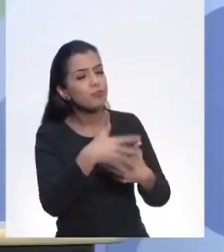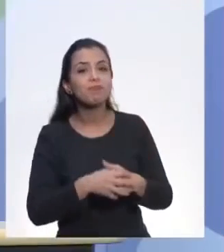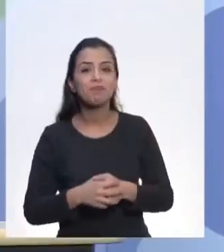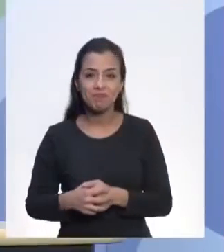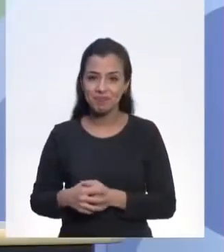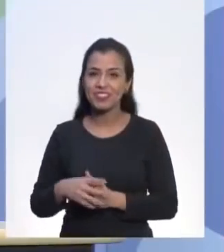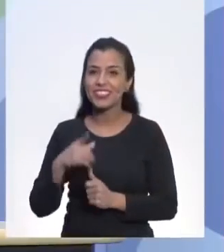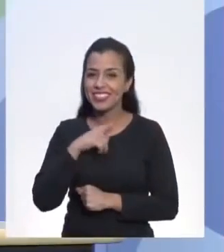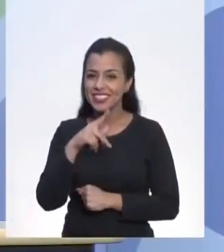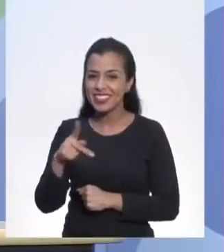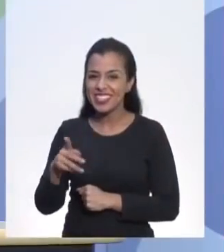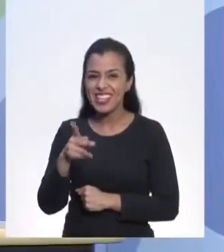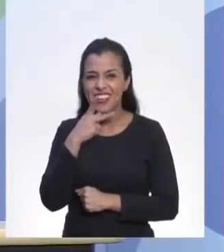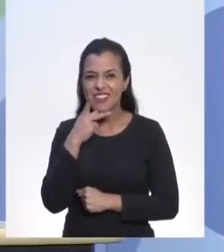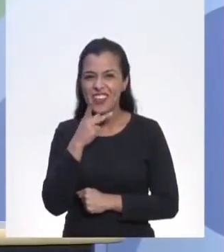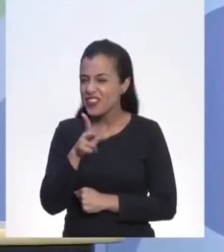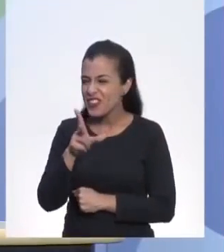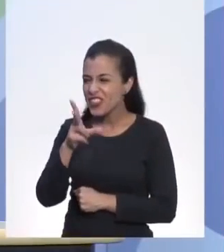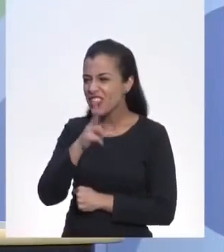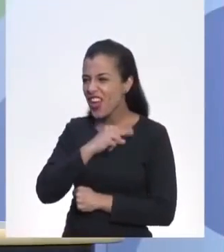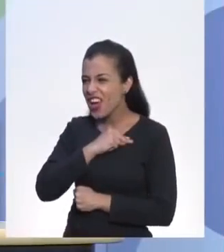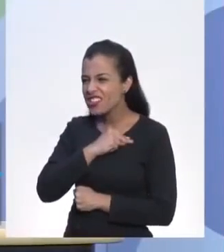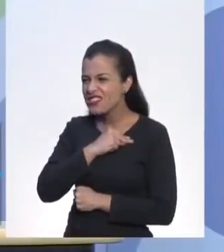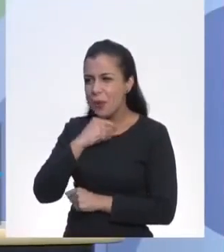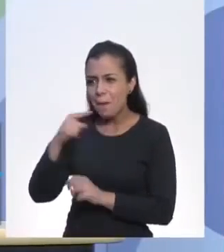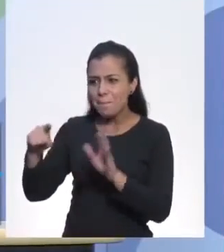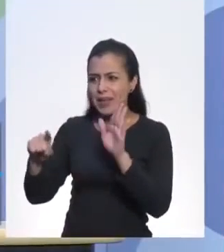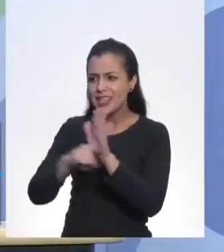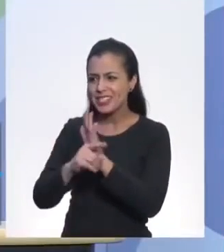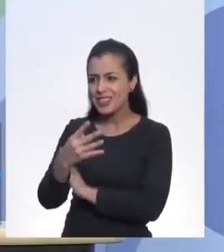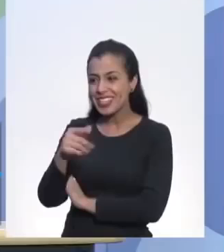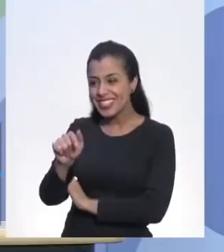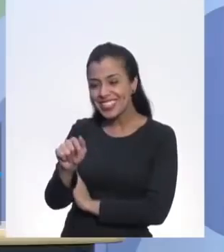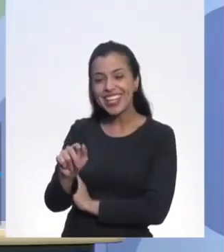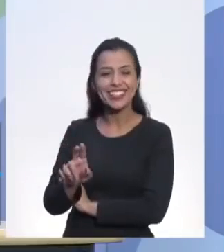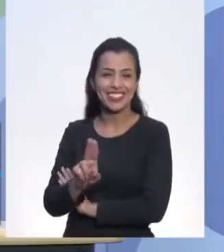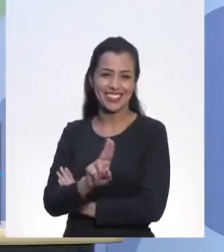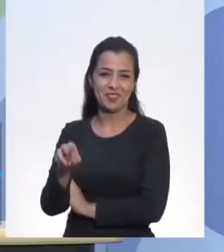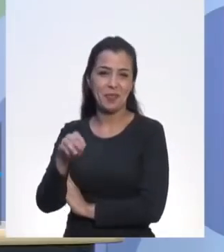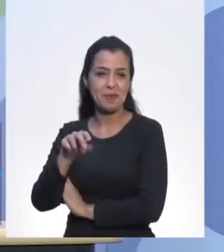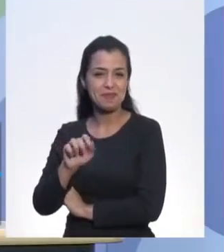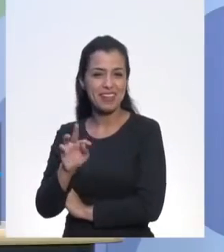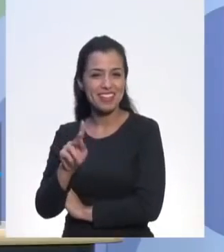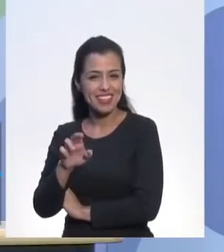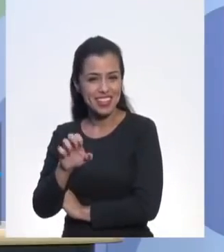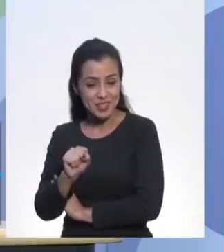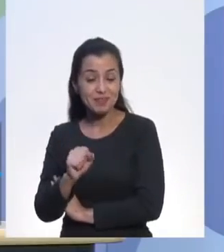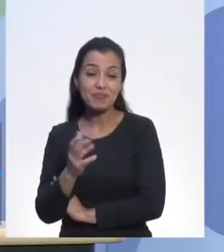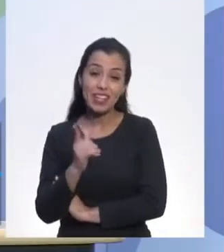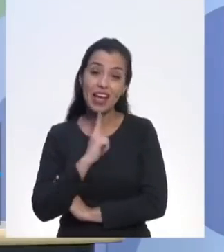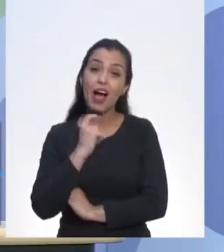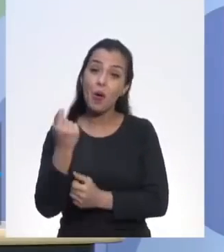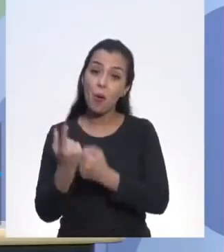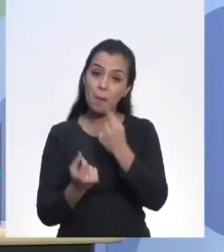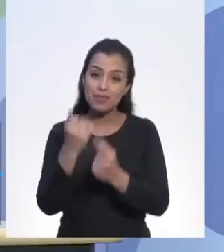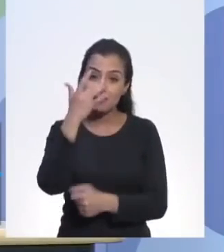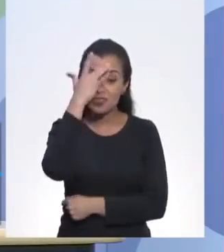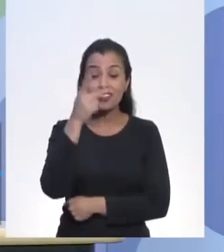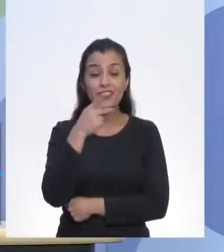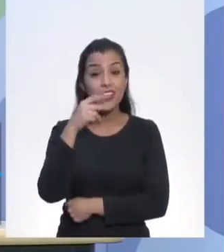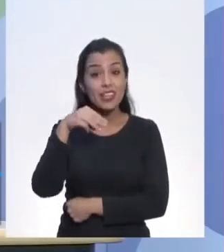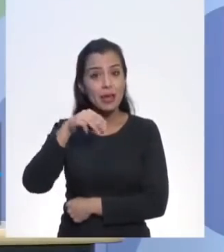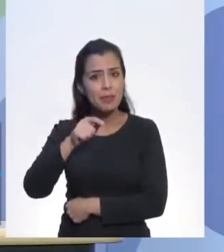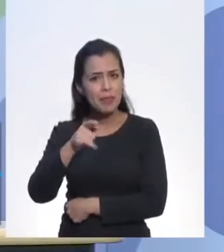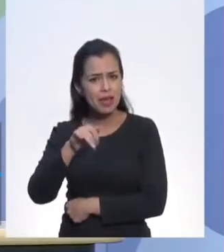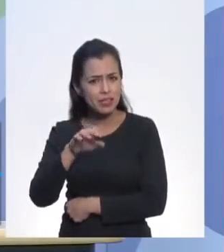teve um menino que falou, mano, delta deu menos 47. Quem falou isso foi o Matheus, né? Então, olha, algumas pessoas falaram que isso é ponto de máximo,